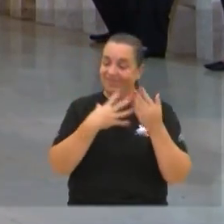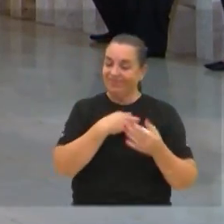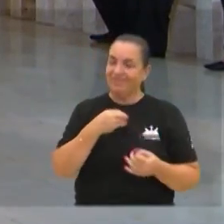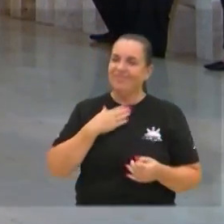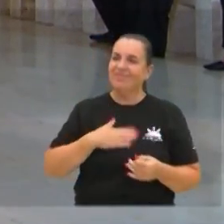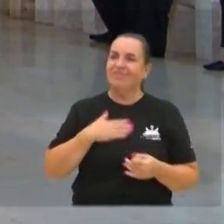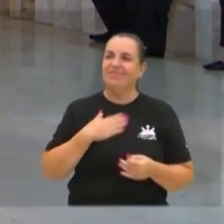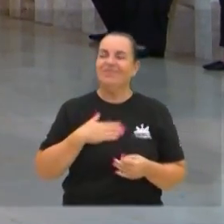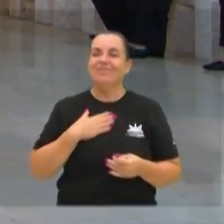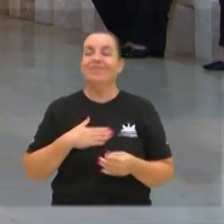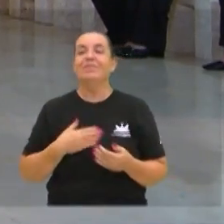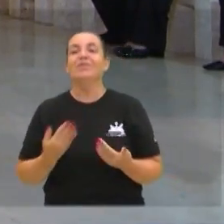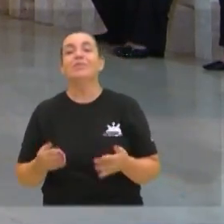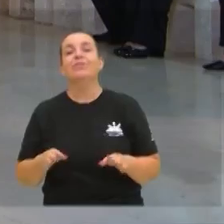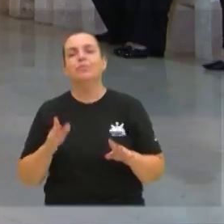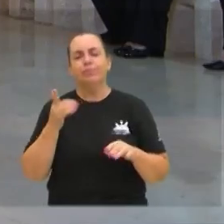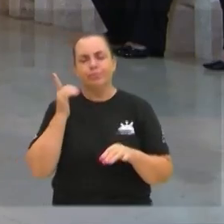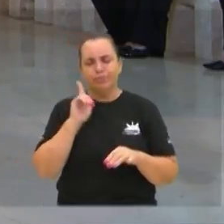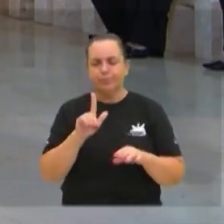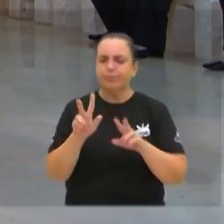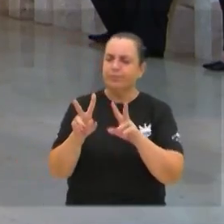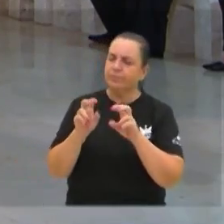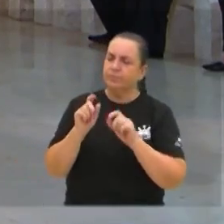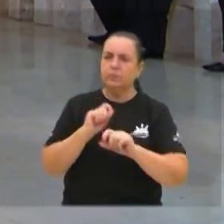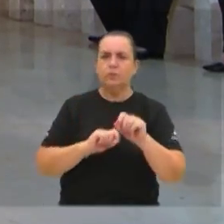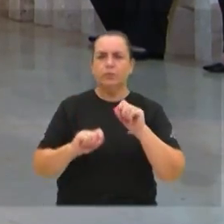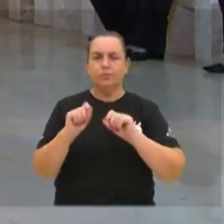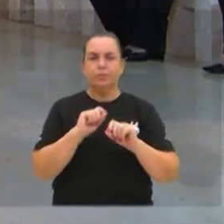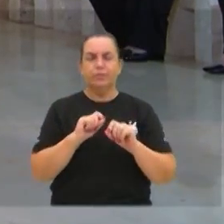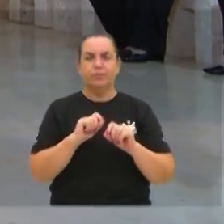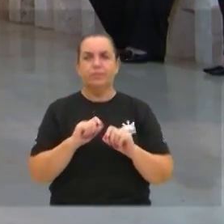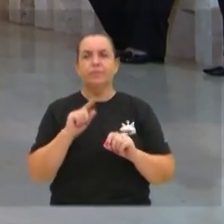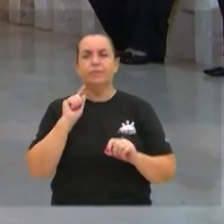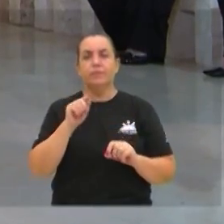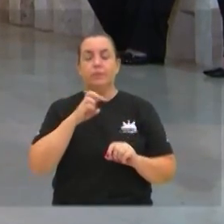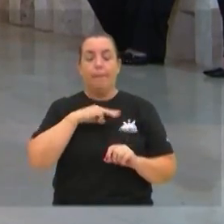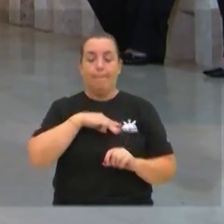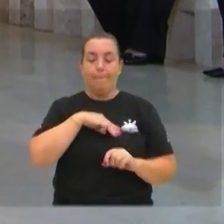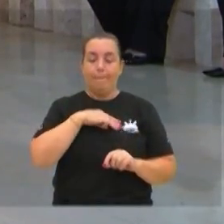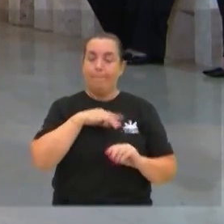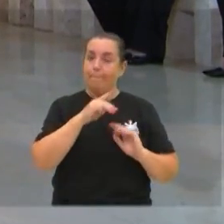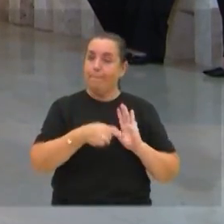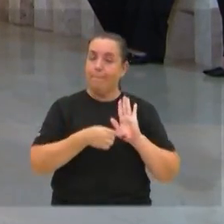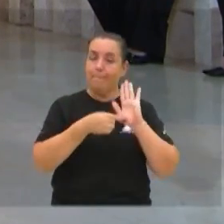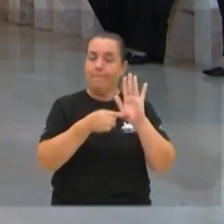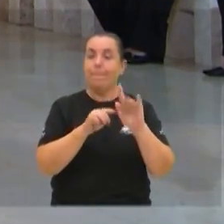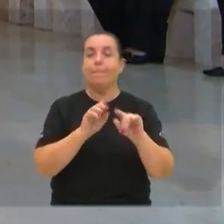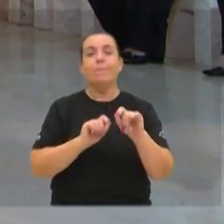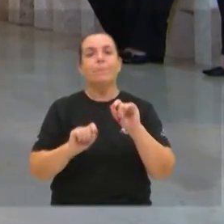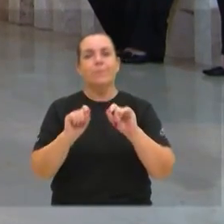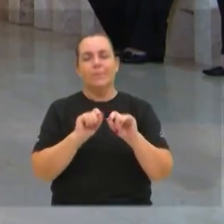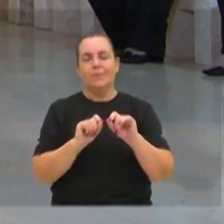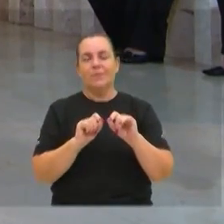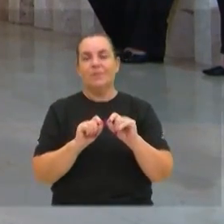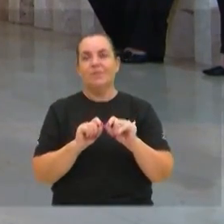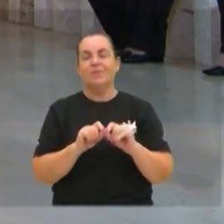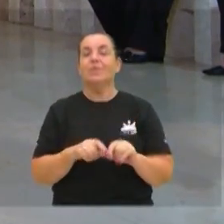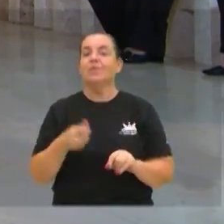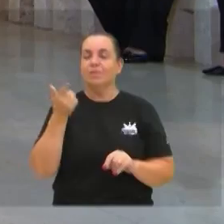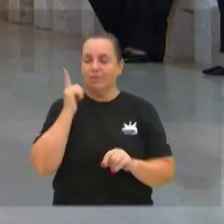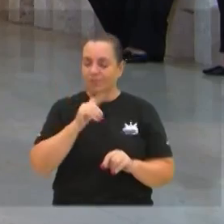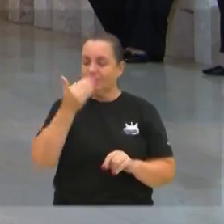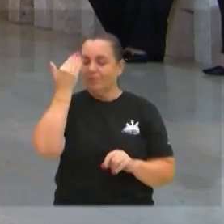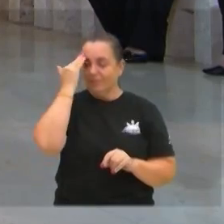é impressionante percebermos a dinâmica que Mateus nos apresenta para